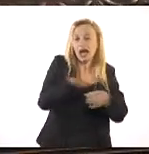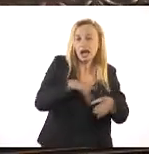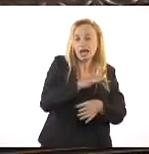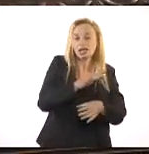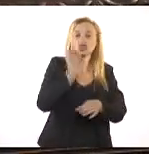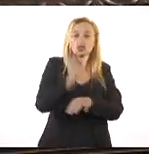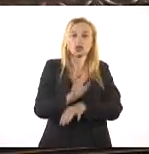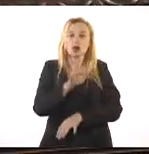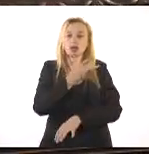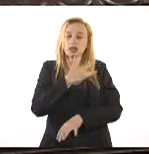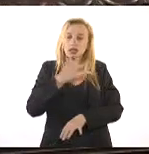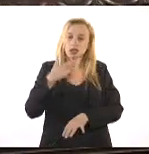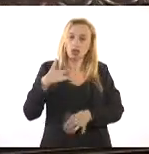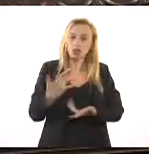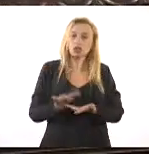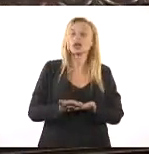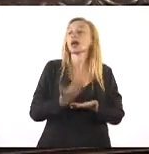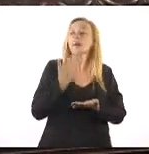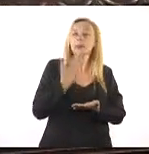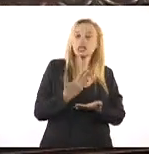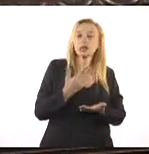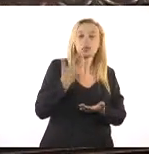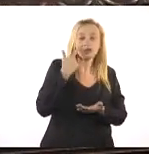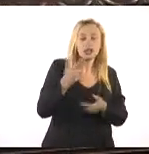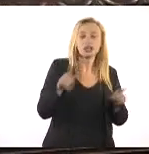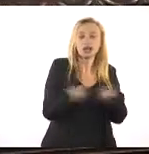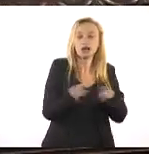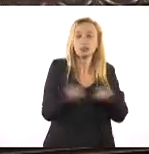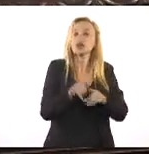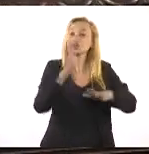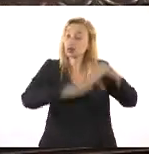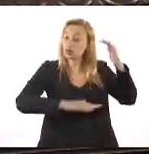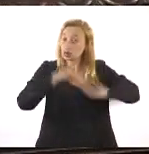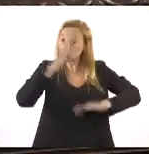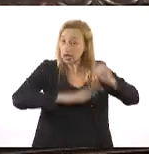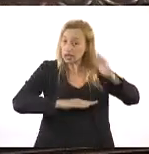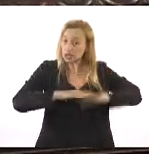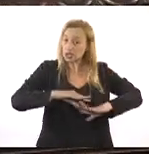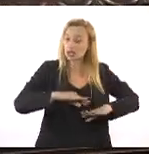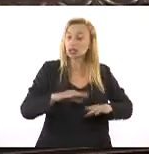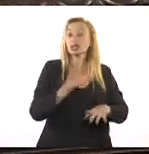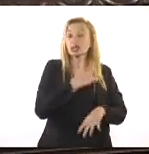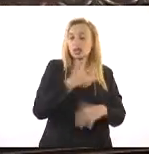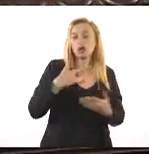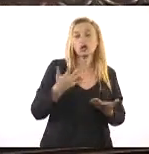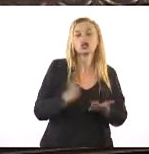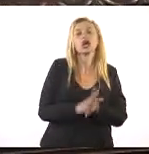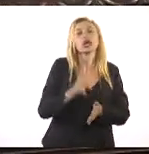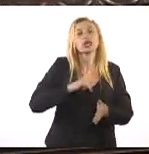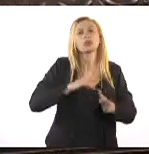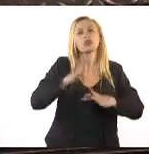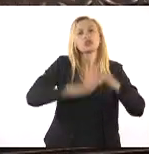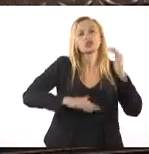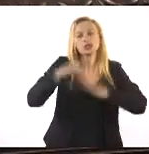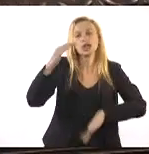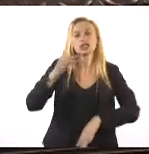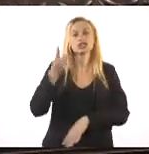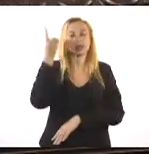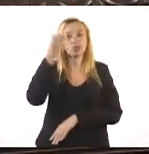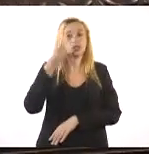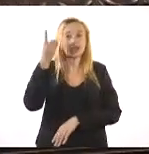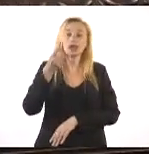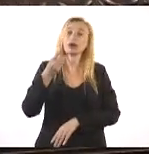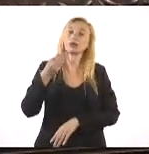fosse visto também um plano para os profissionais de saúde. Tem profissionais, deputada Mônica,